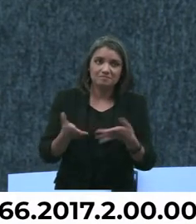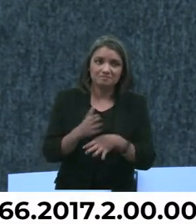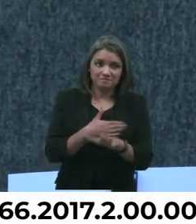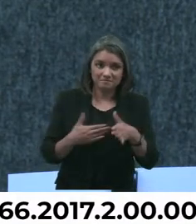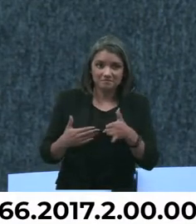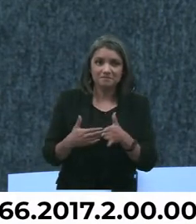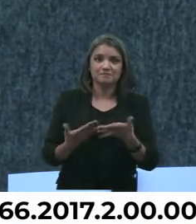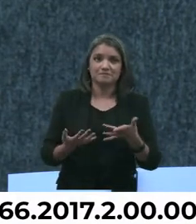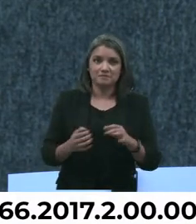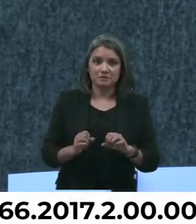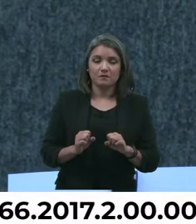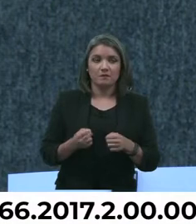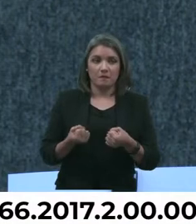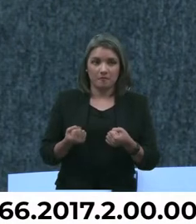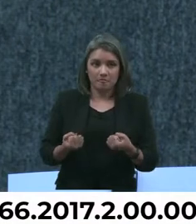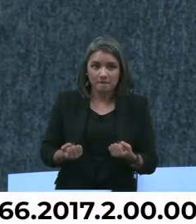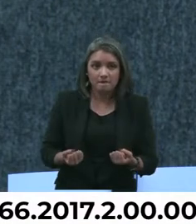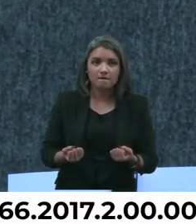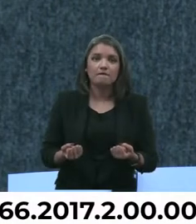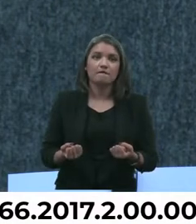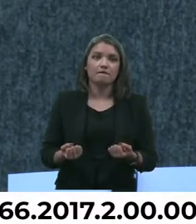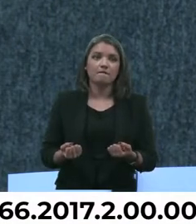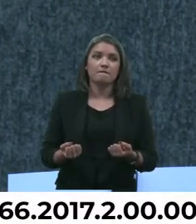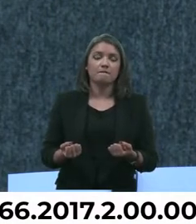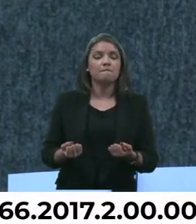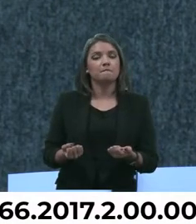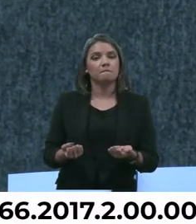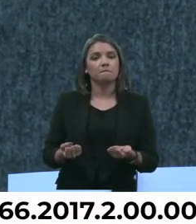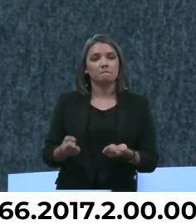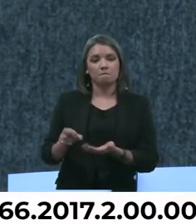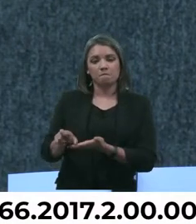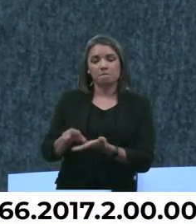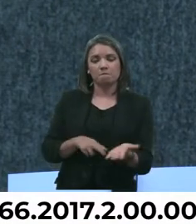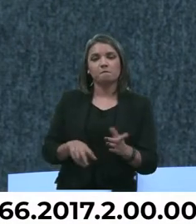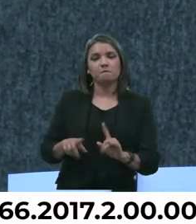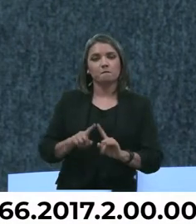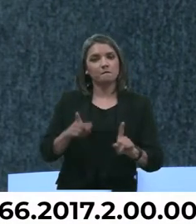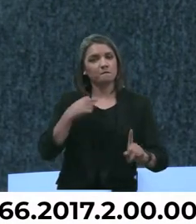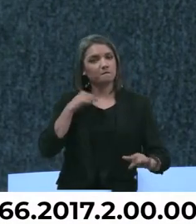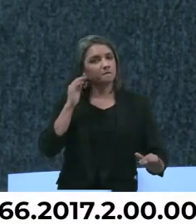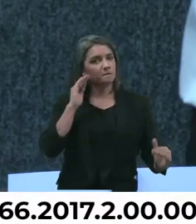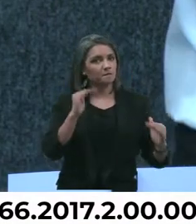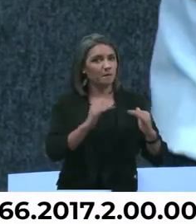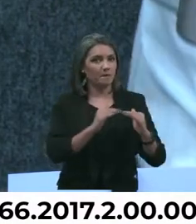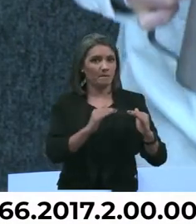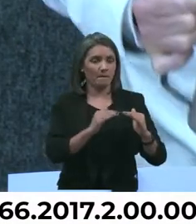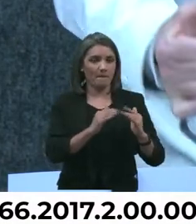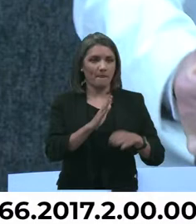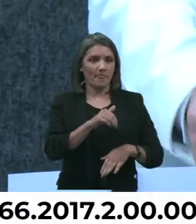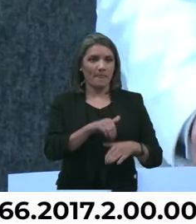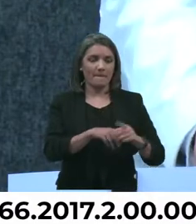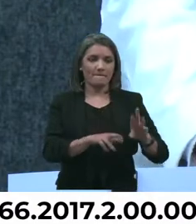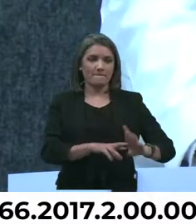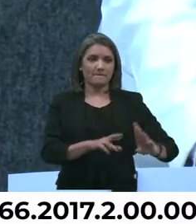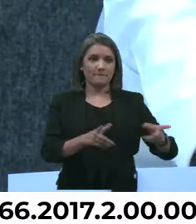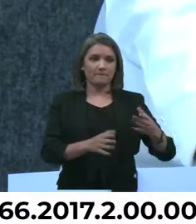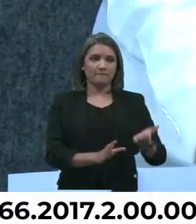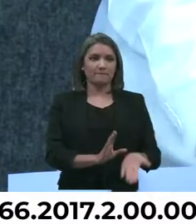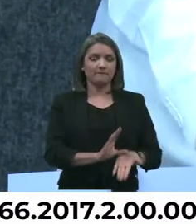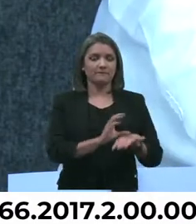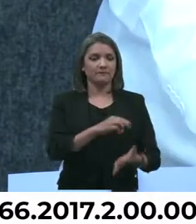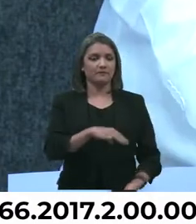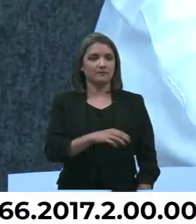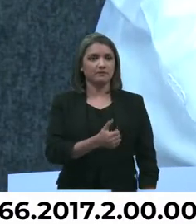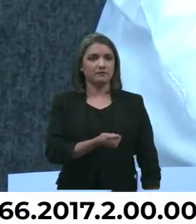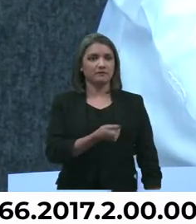já está vencedora, para acompanhar a divergência aberta pelo conselheiro Márcio, na linha